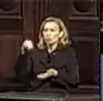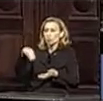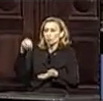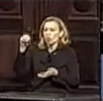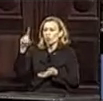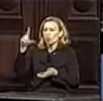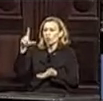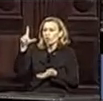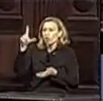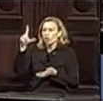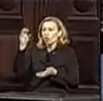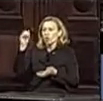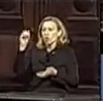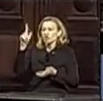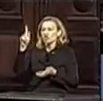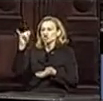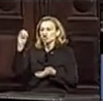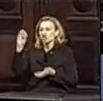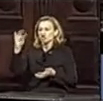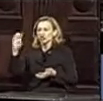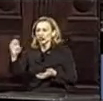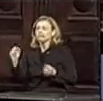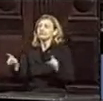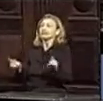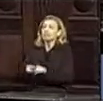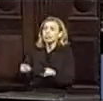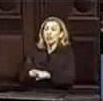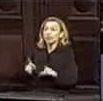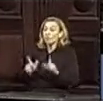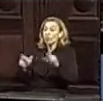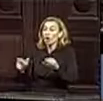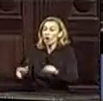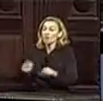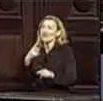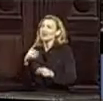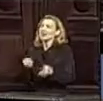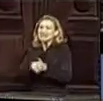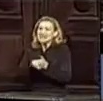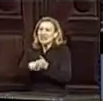É um negócio tão duro. Exame de urina, exame de sangue.